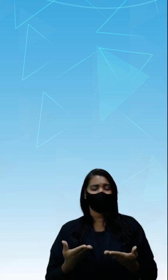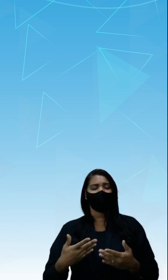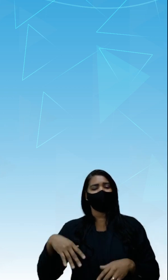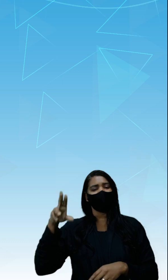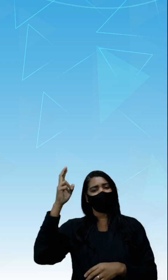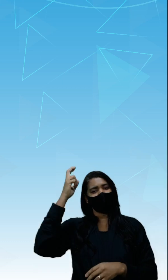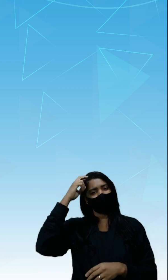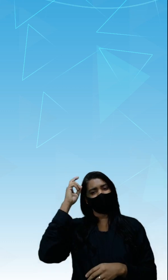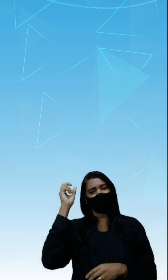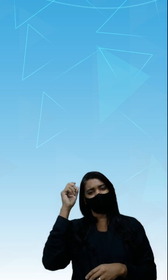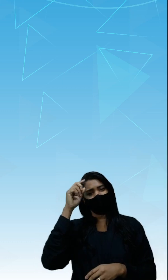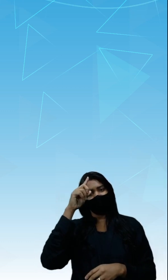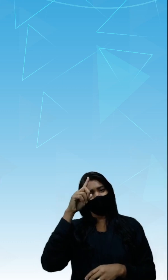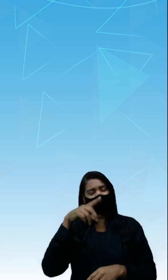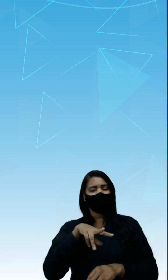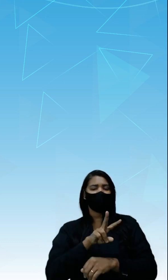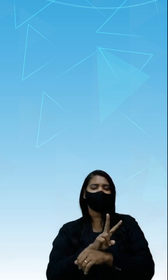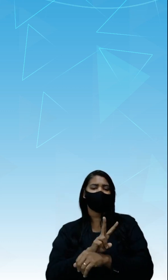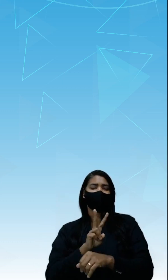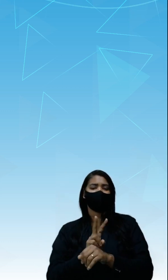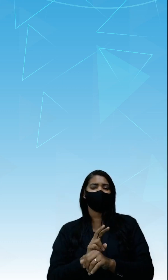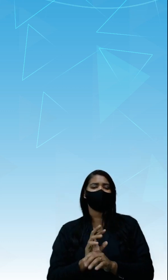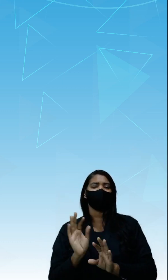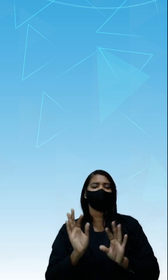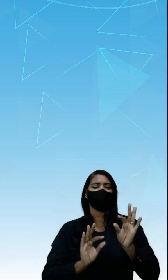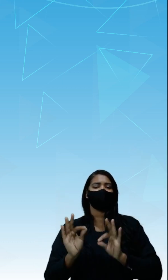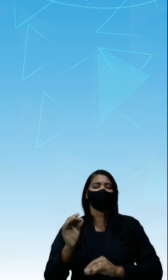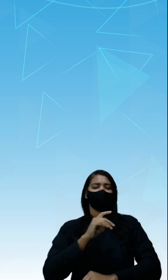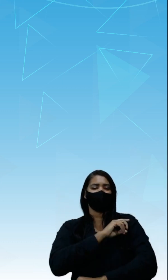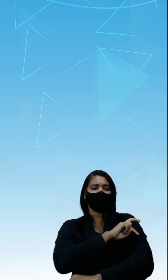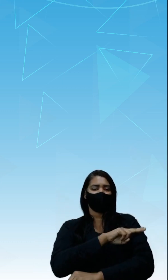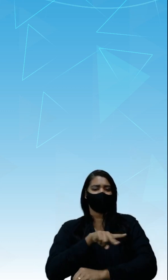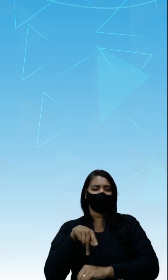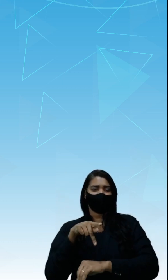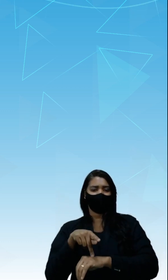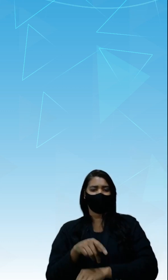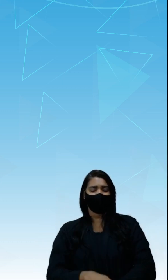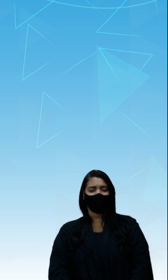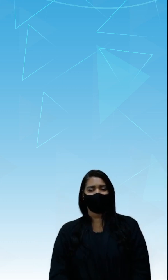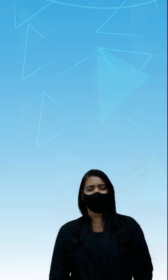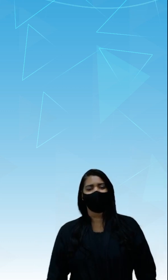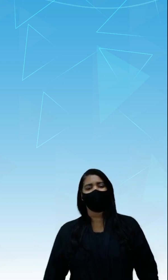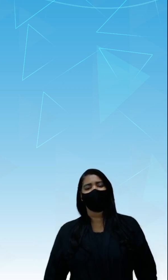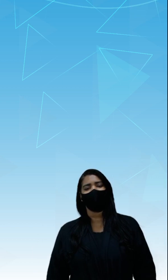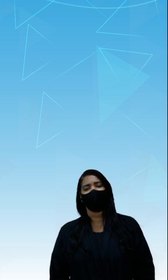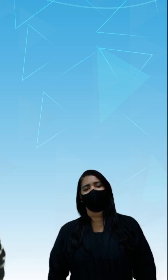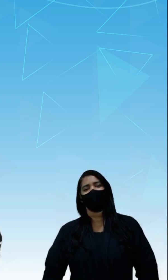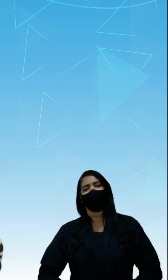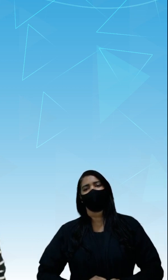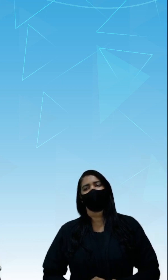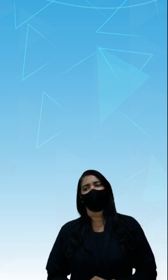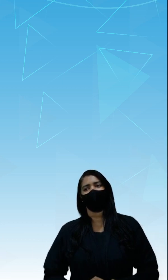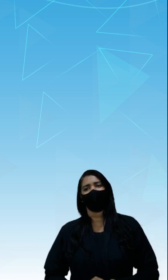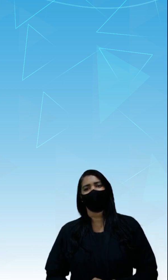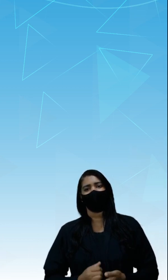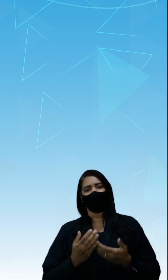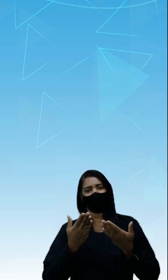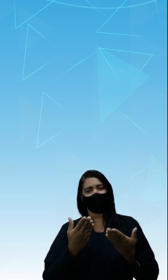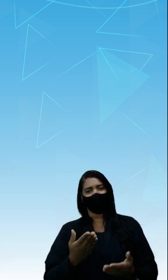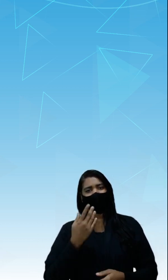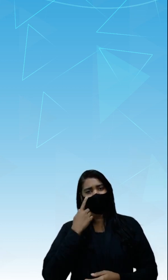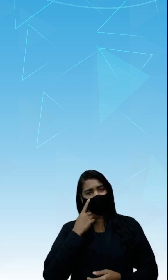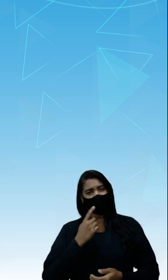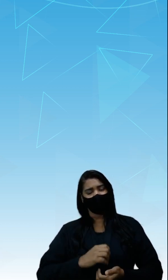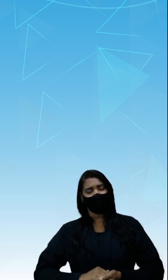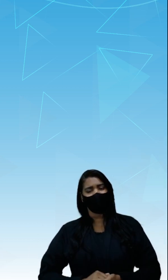e dificuldade de preservação étnico-racial num país. Infelizmente, né? Aí você vê